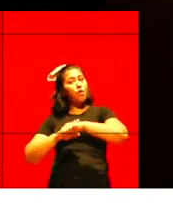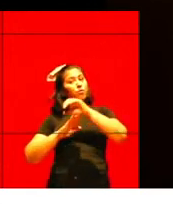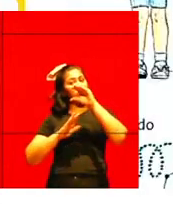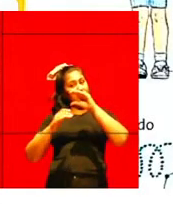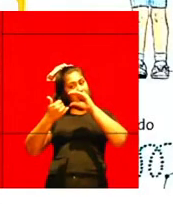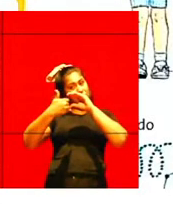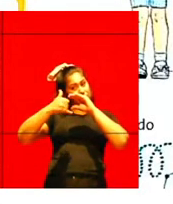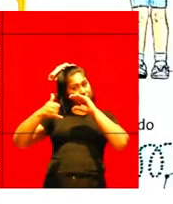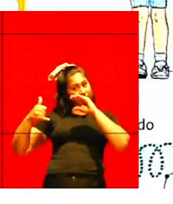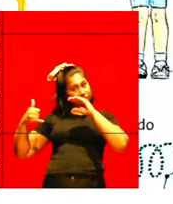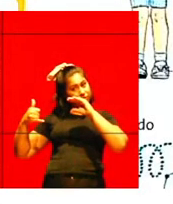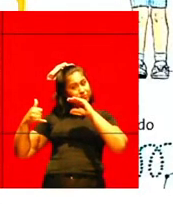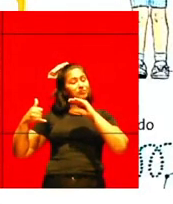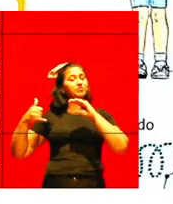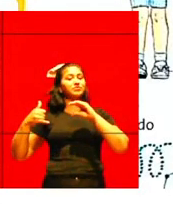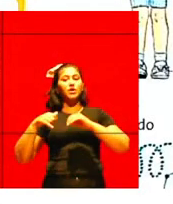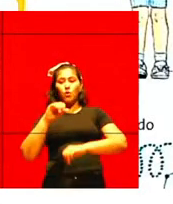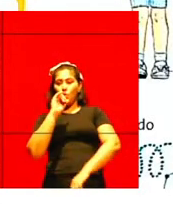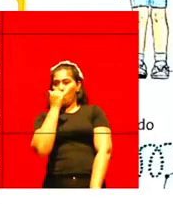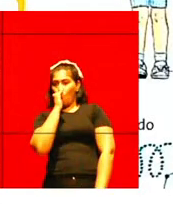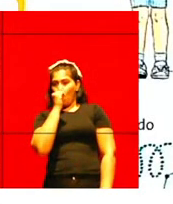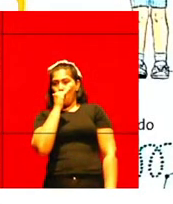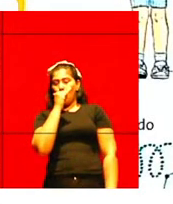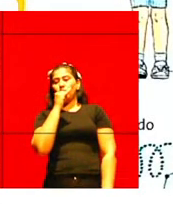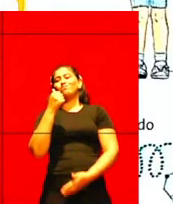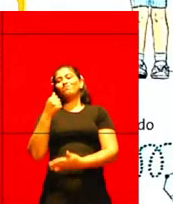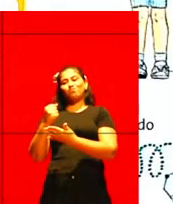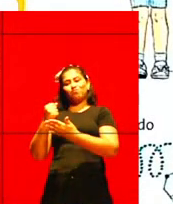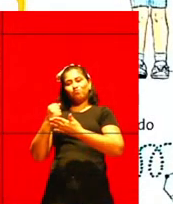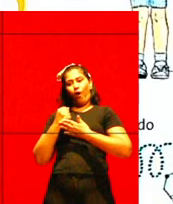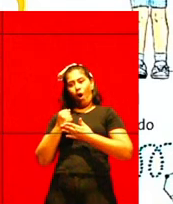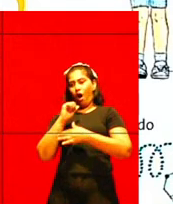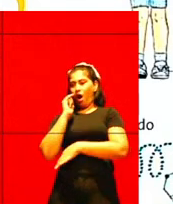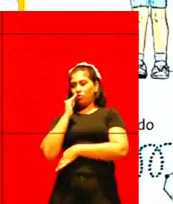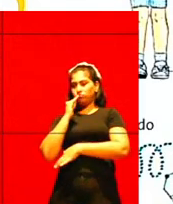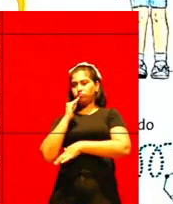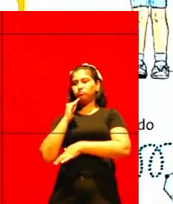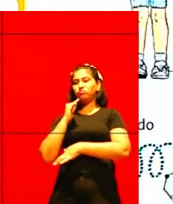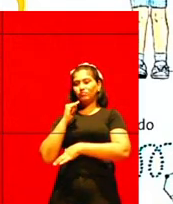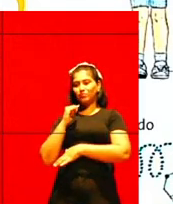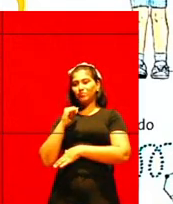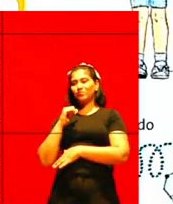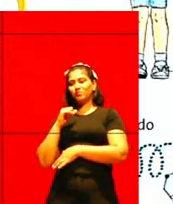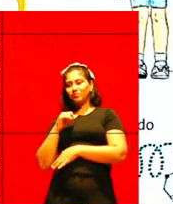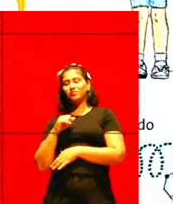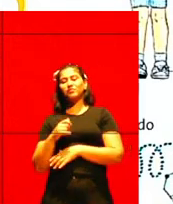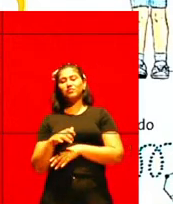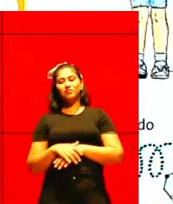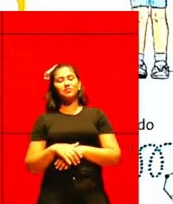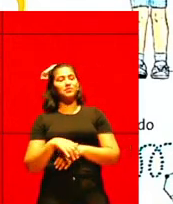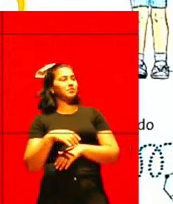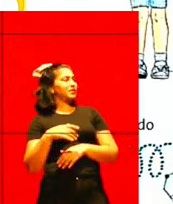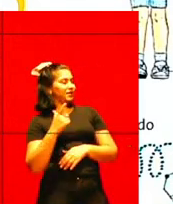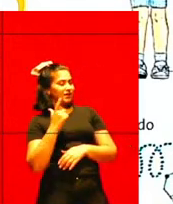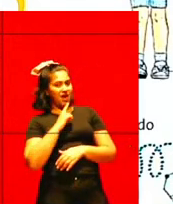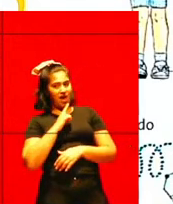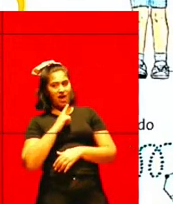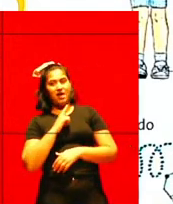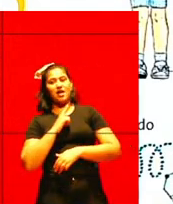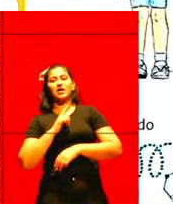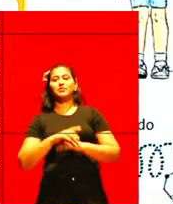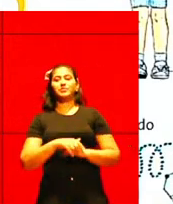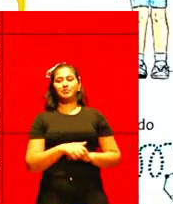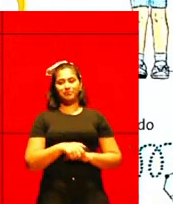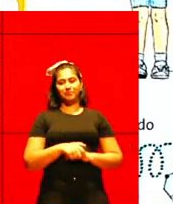carboidratos? Energia, fornecer energia. E o fornecimento de energia dos carboidratos é imediata.